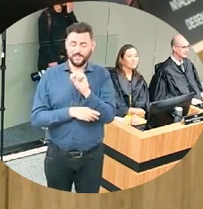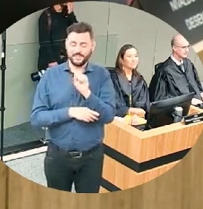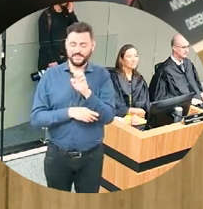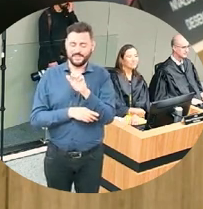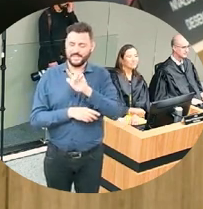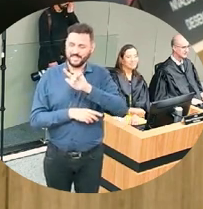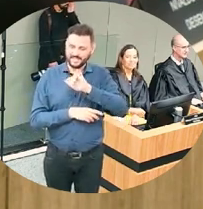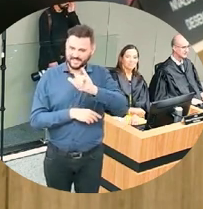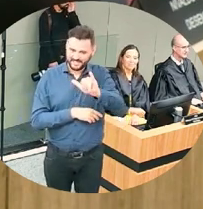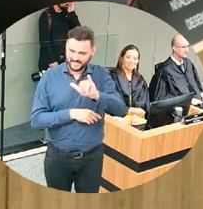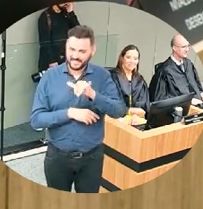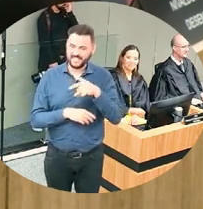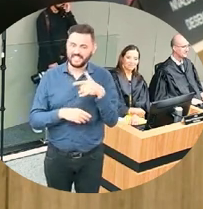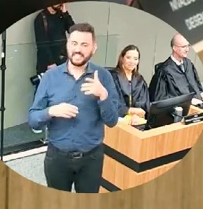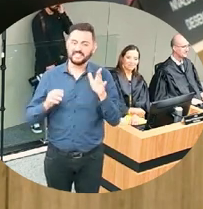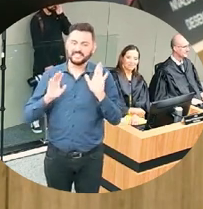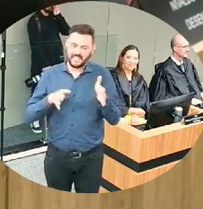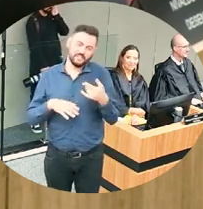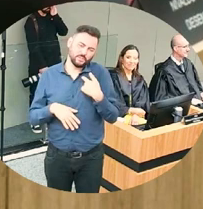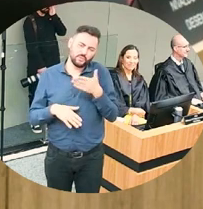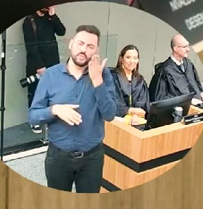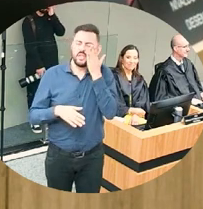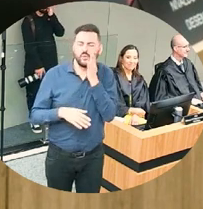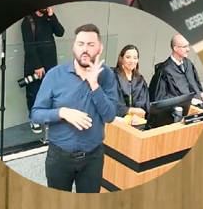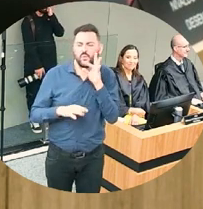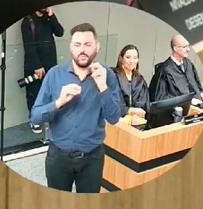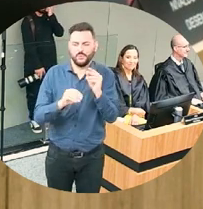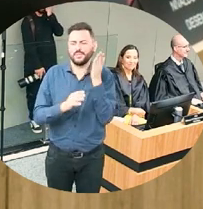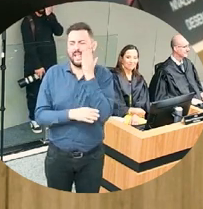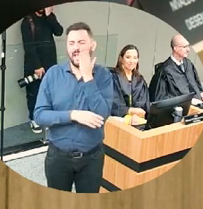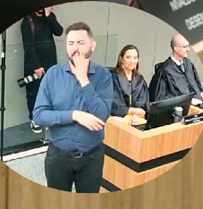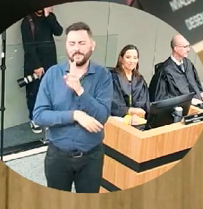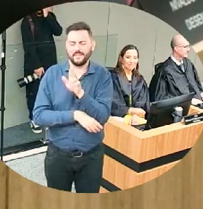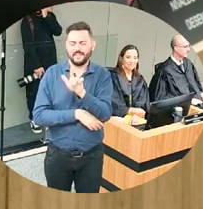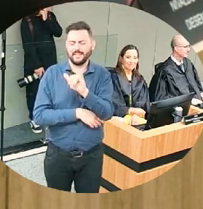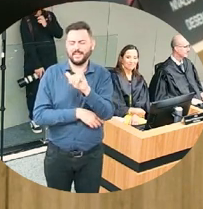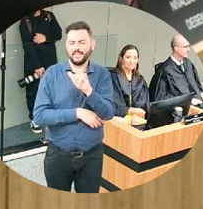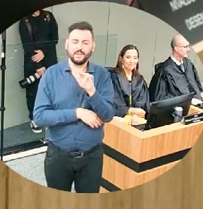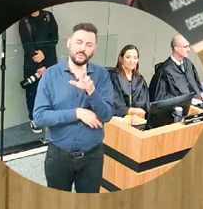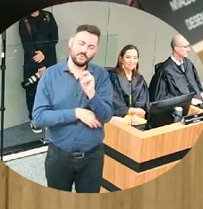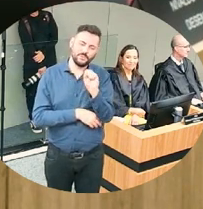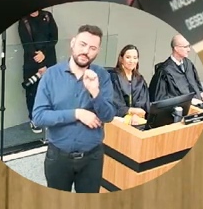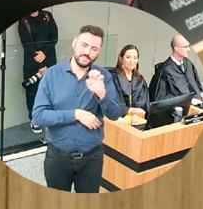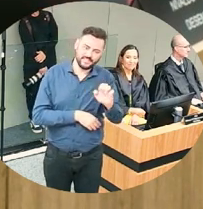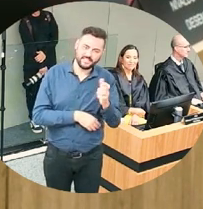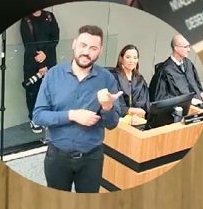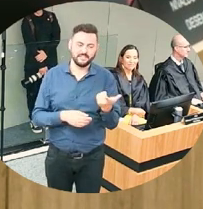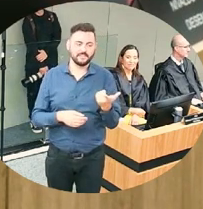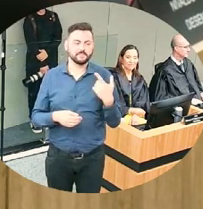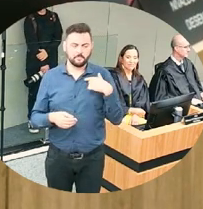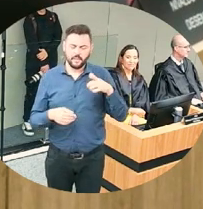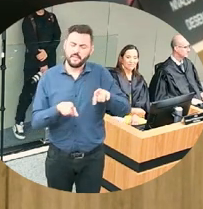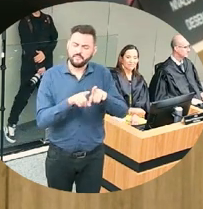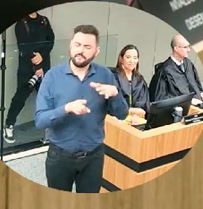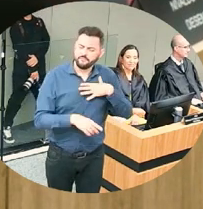dona Rose tendo como filho NDA de Lima casado com